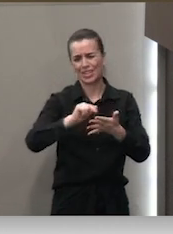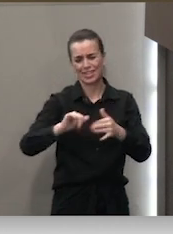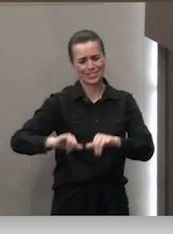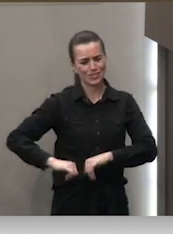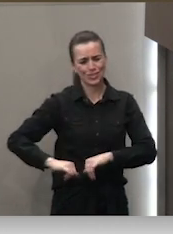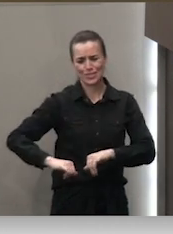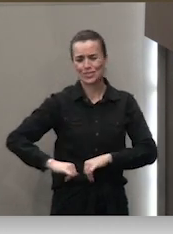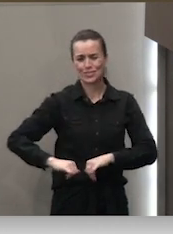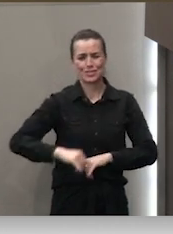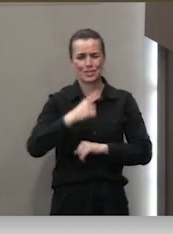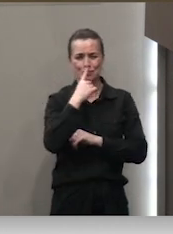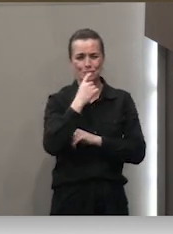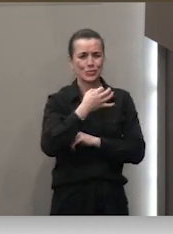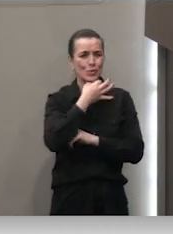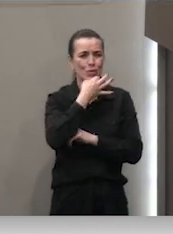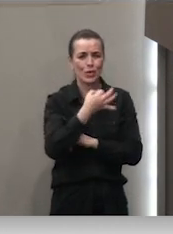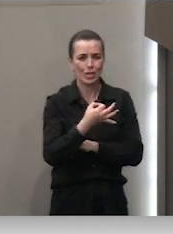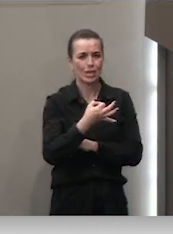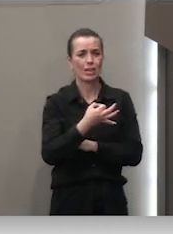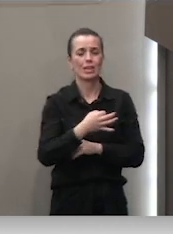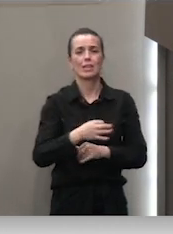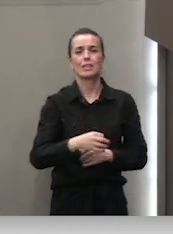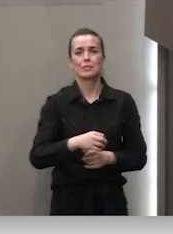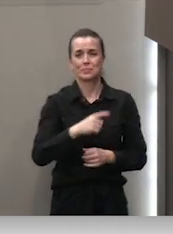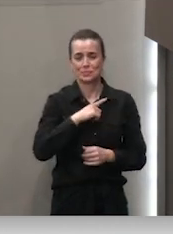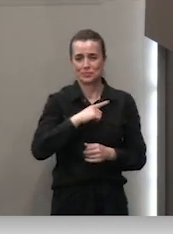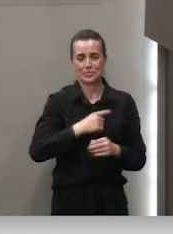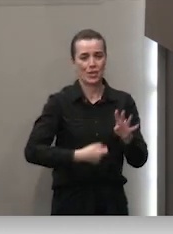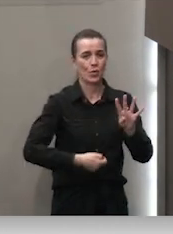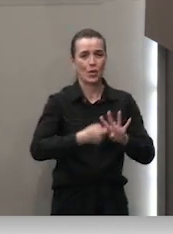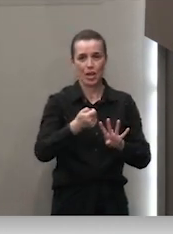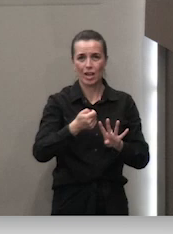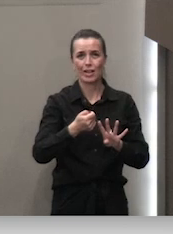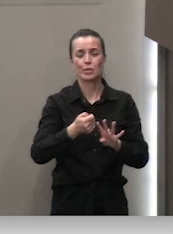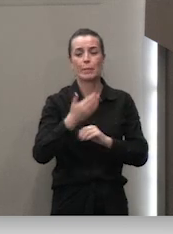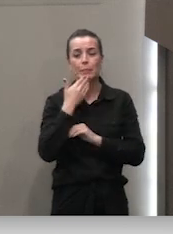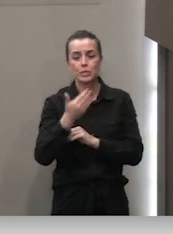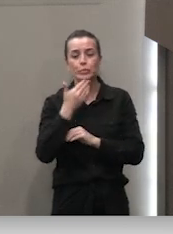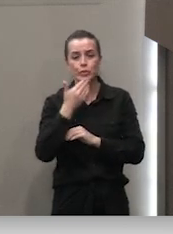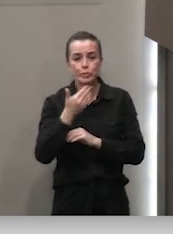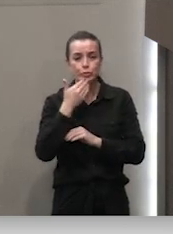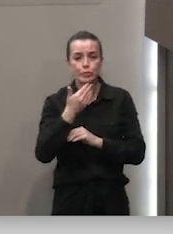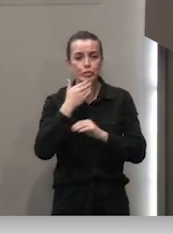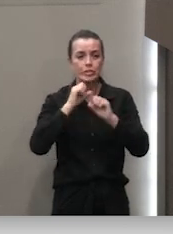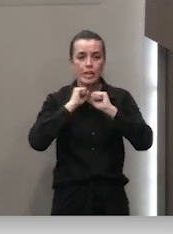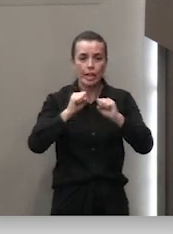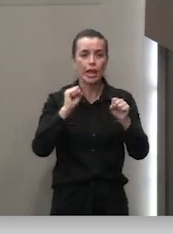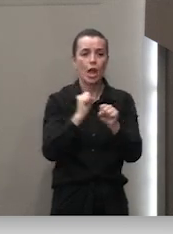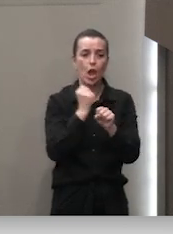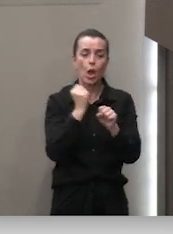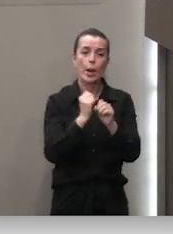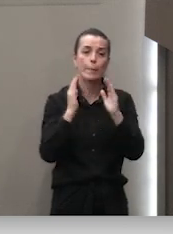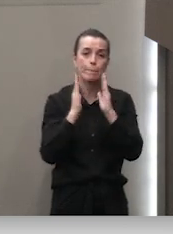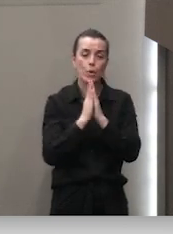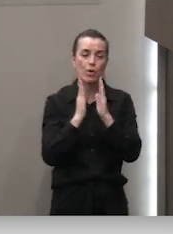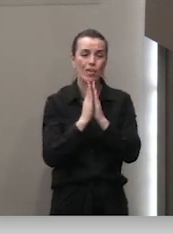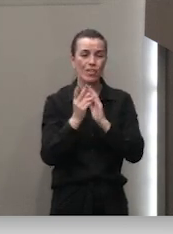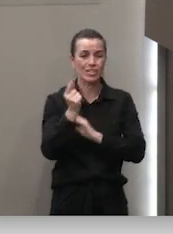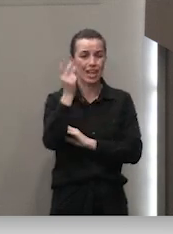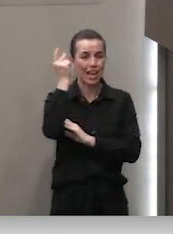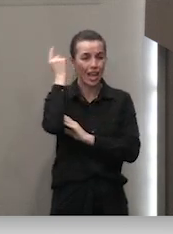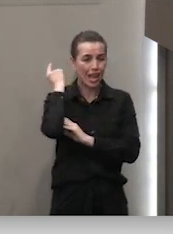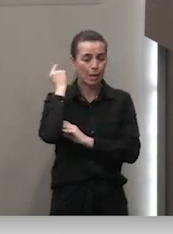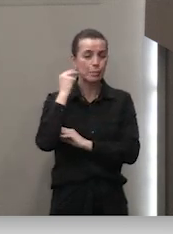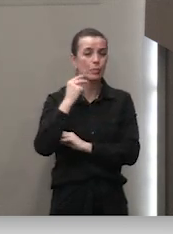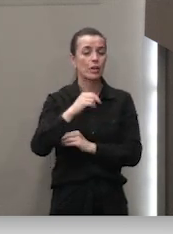demandas, já há mais de 3, 4, 5 meses encaminhado para a nossa Secretaria de Obras, na época do secretário Rubens